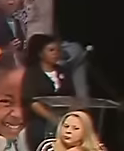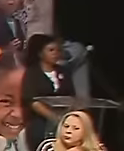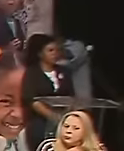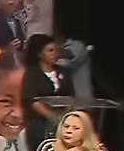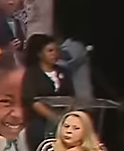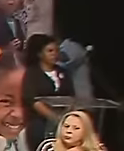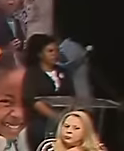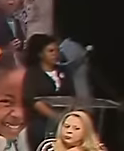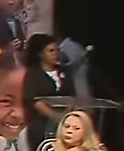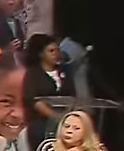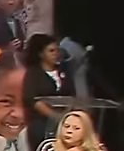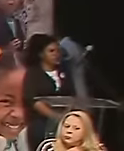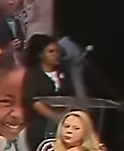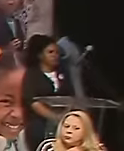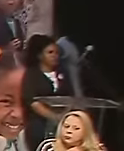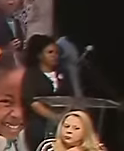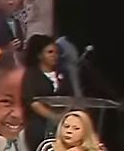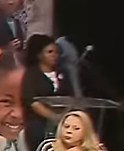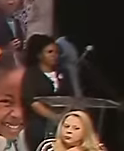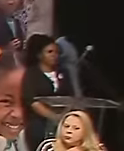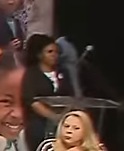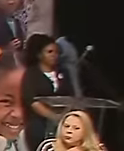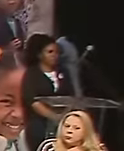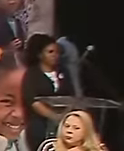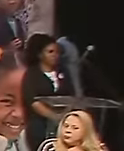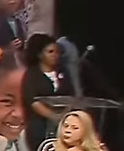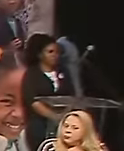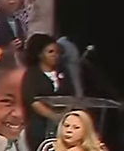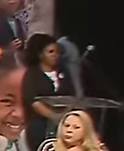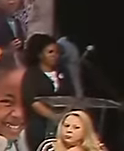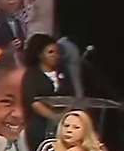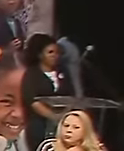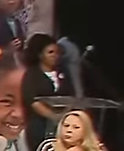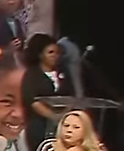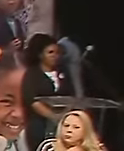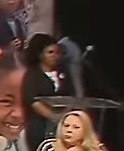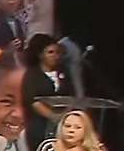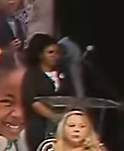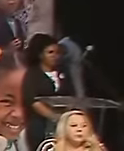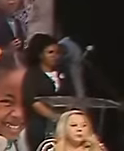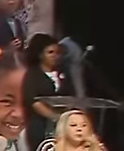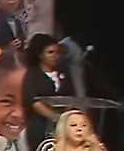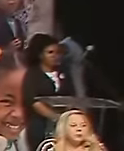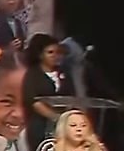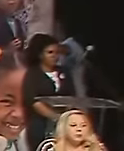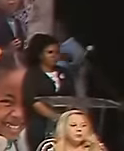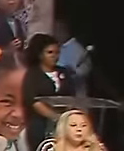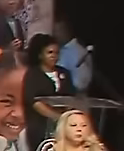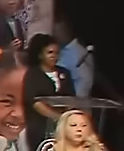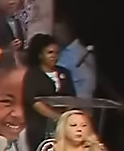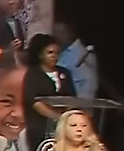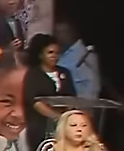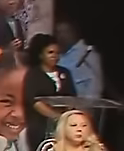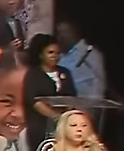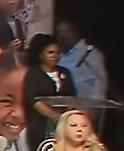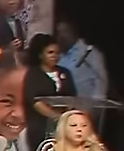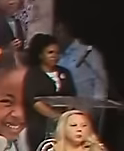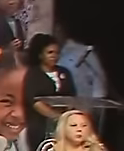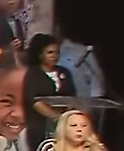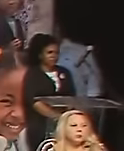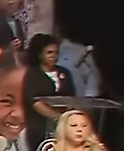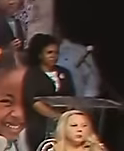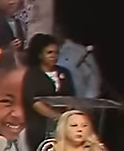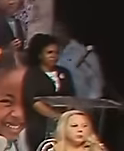Temer cumprimentar o nosso governador do Estado de Alagoas Renan filho